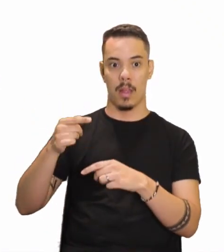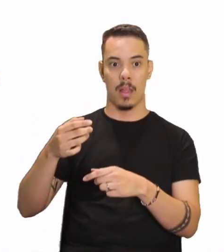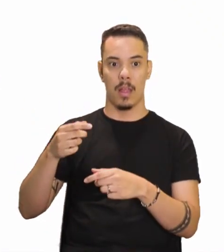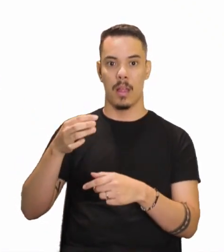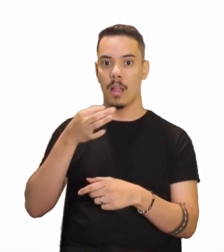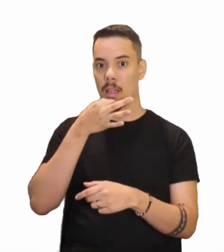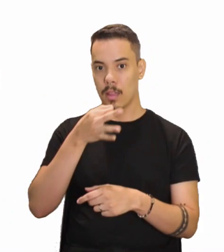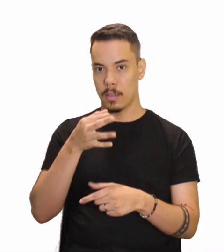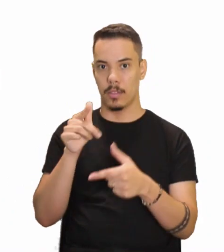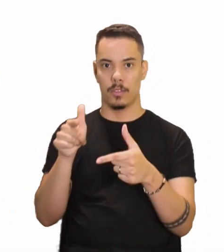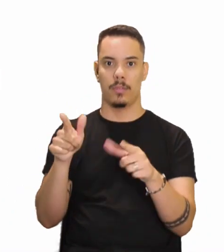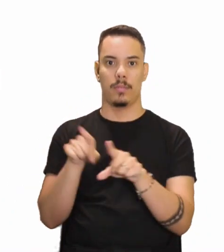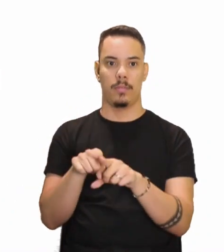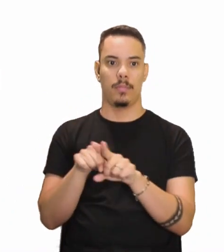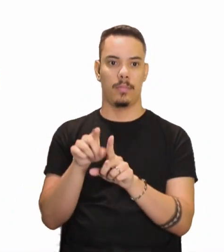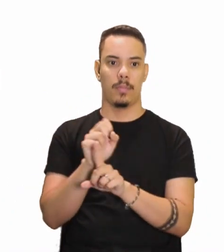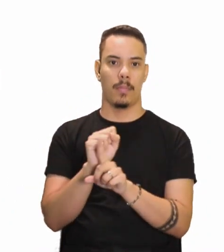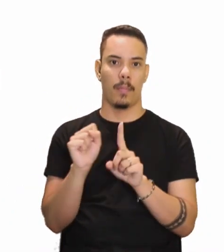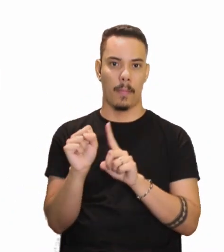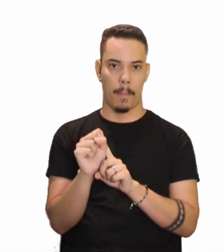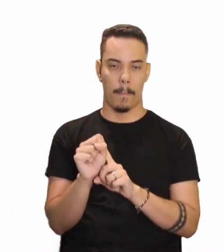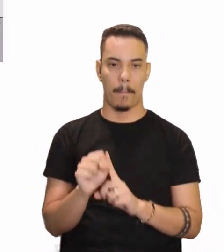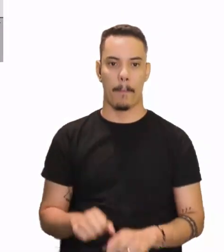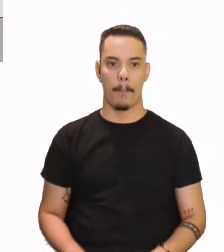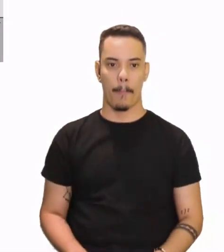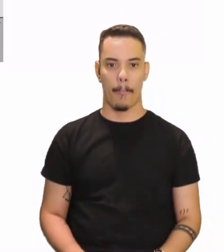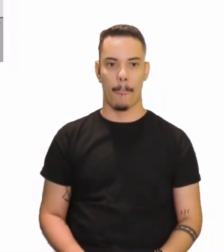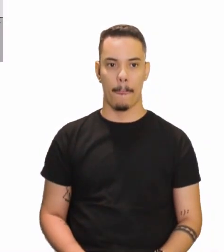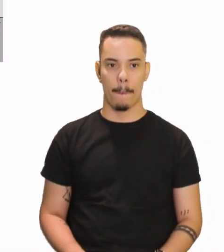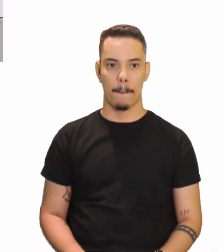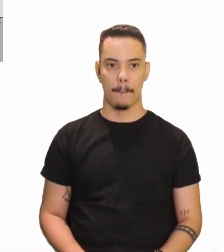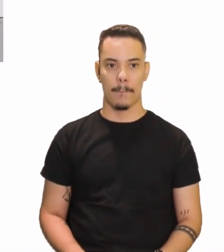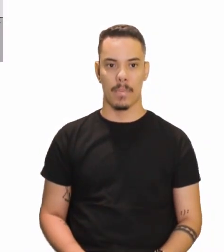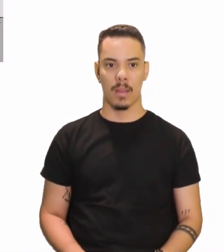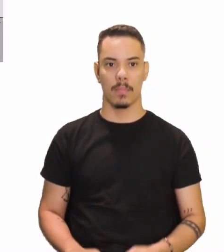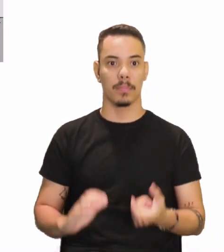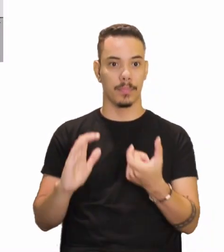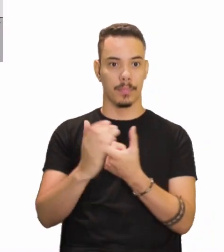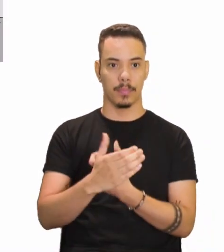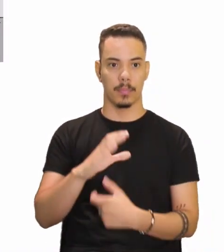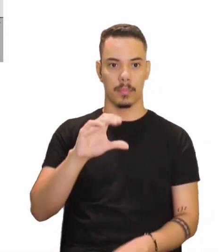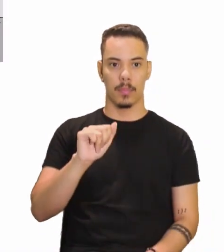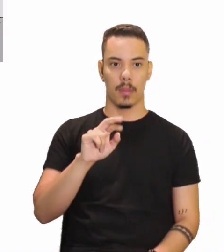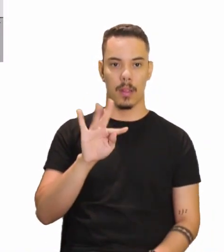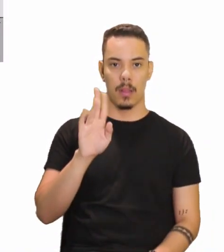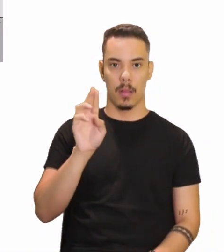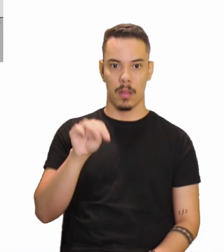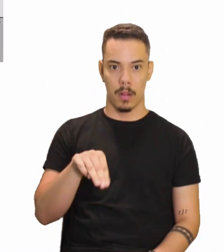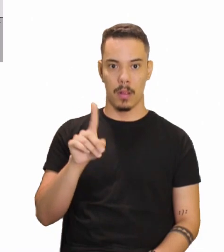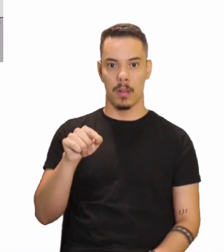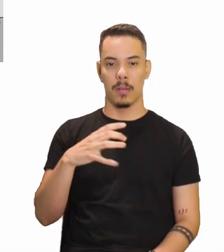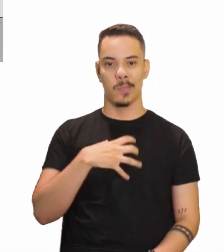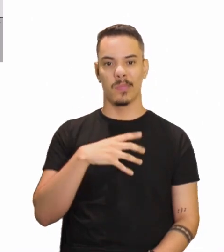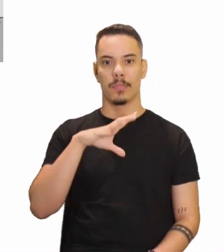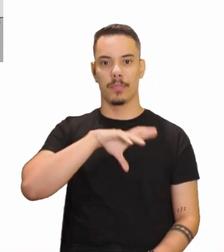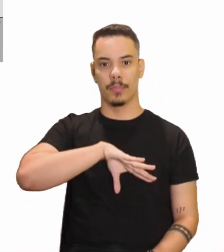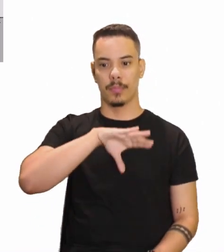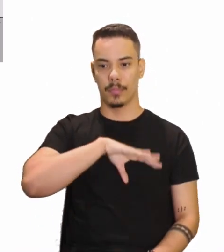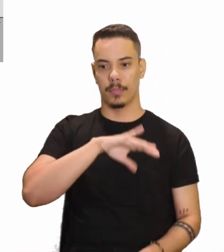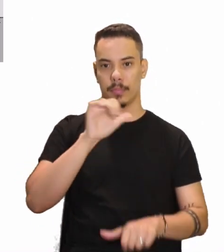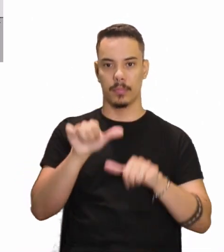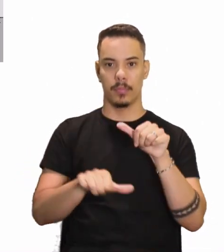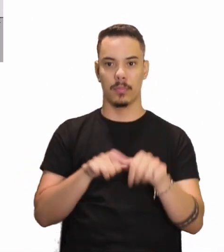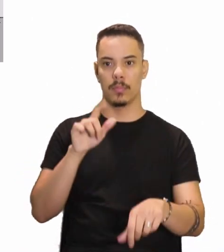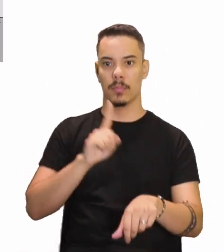à sociedade Beleza então vamos lá o termo Cartoon é uma forma portugueses